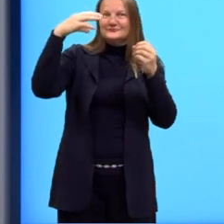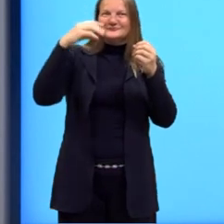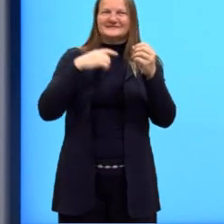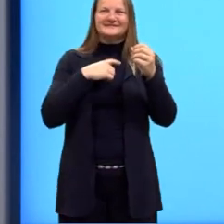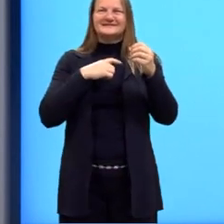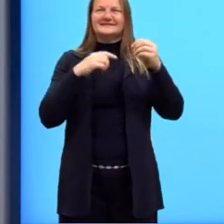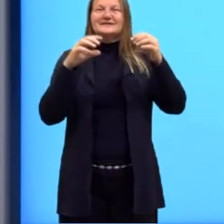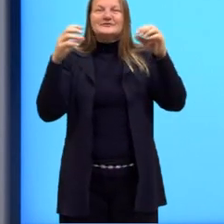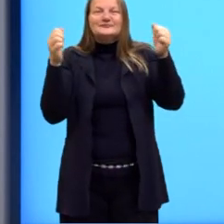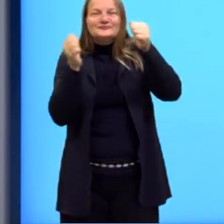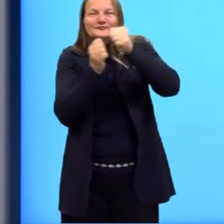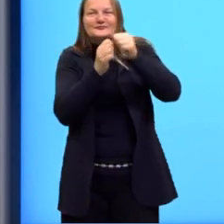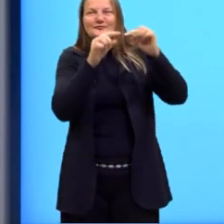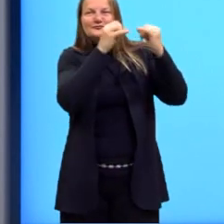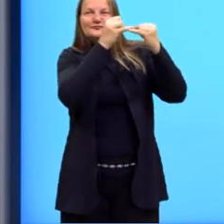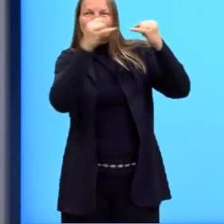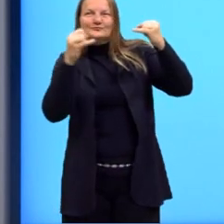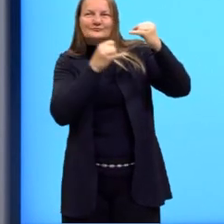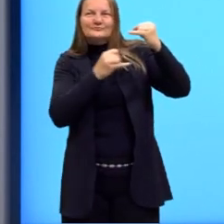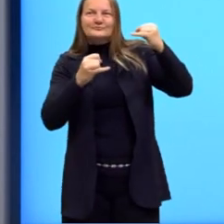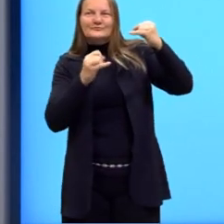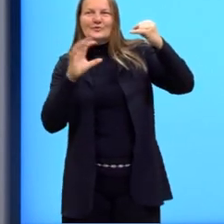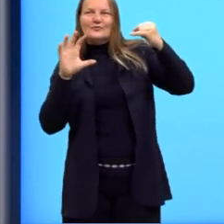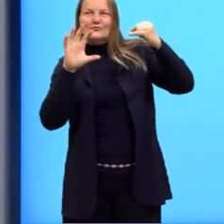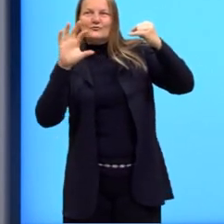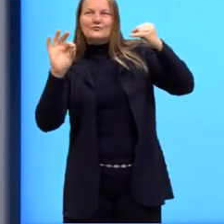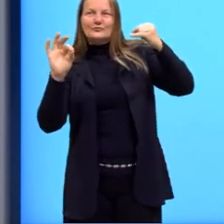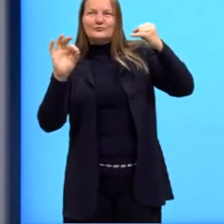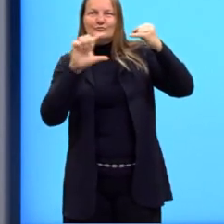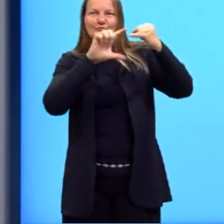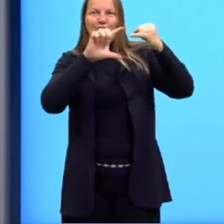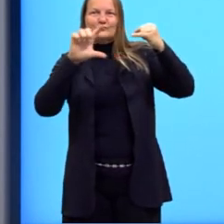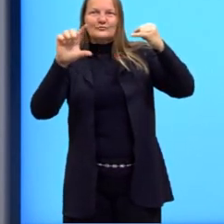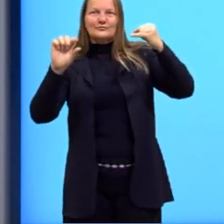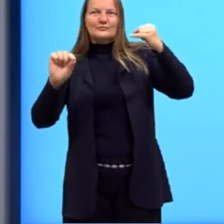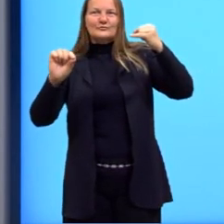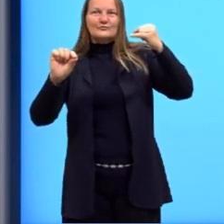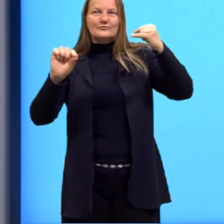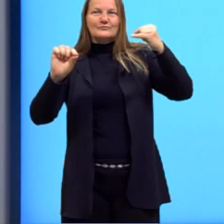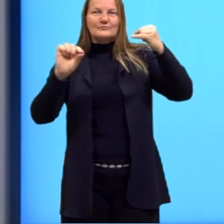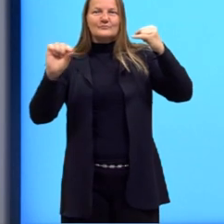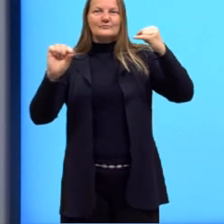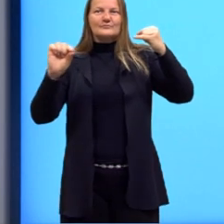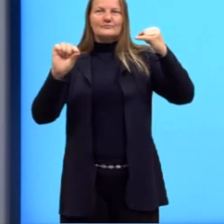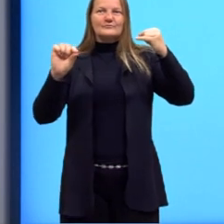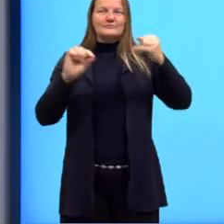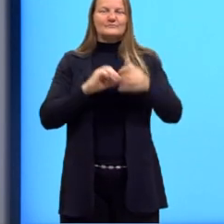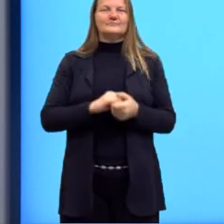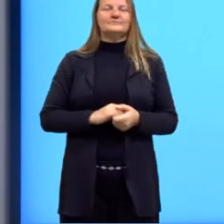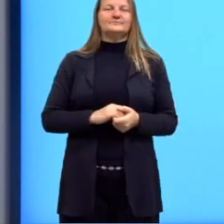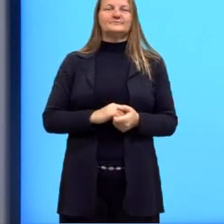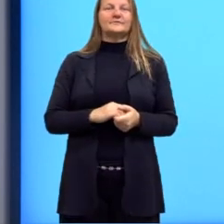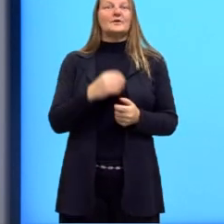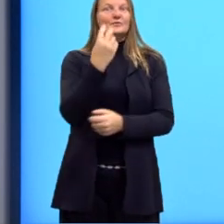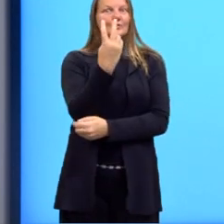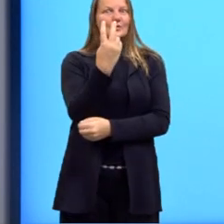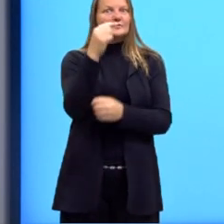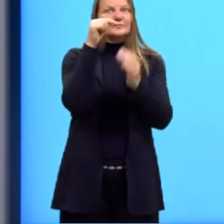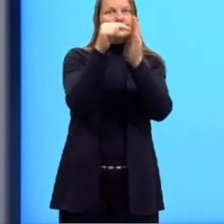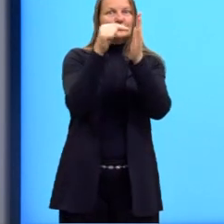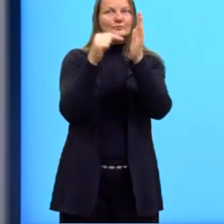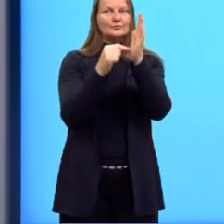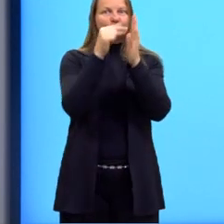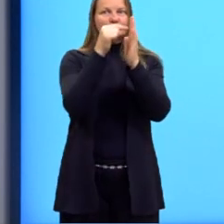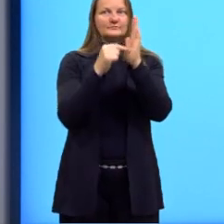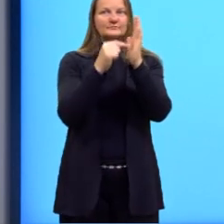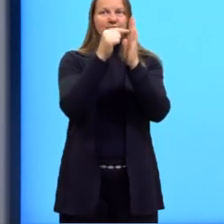quando ela se juntam de novo né os fios aqui se separaram né para passar em cada lâmpada e aquele se juntam de novo então são dois pontos